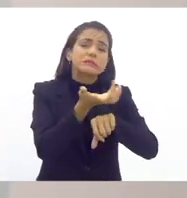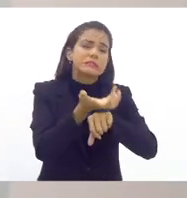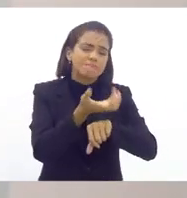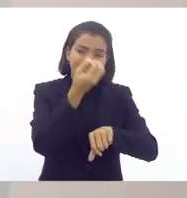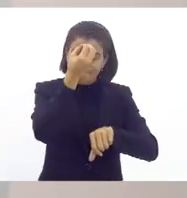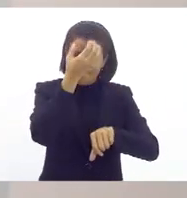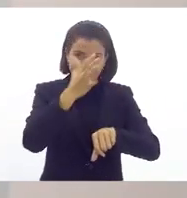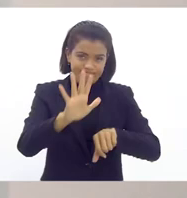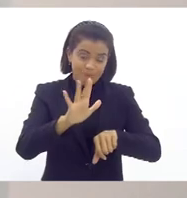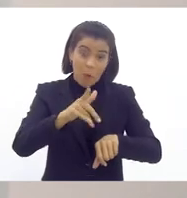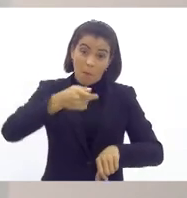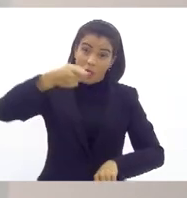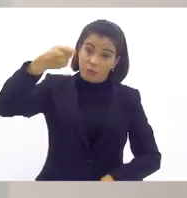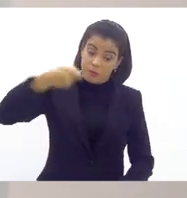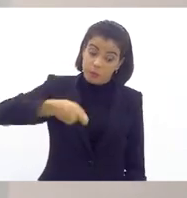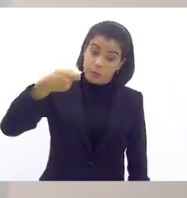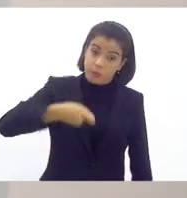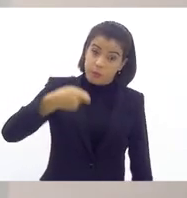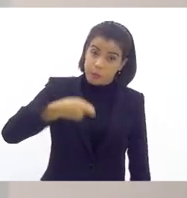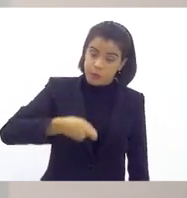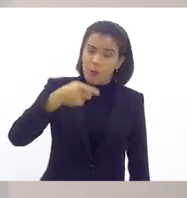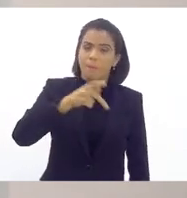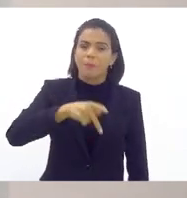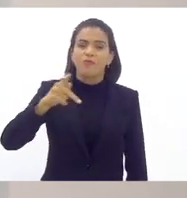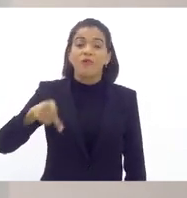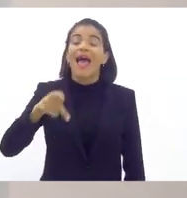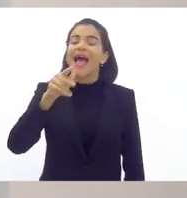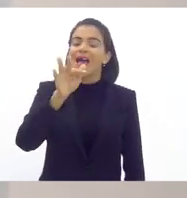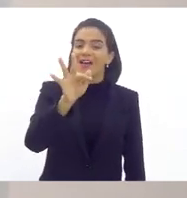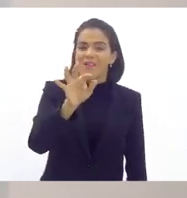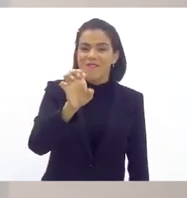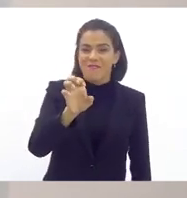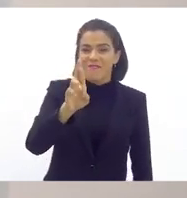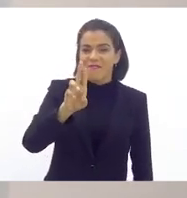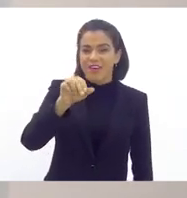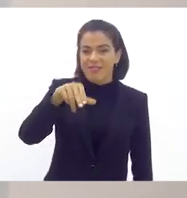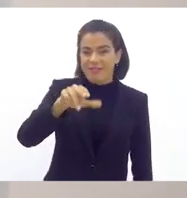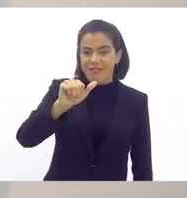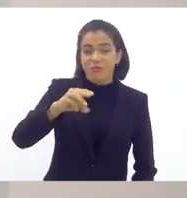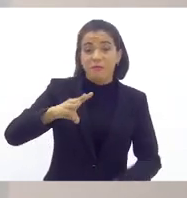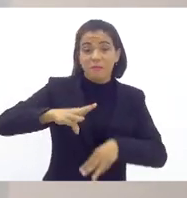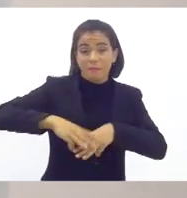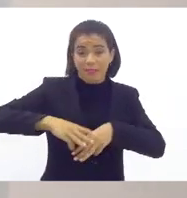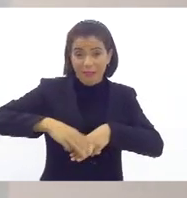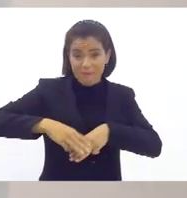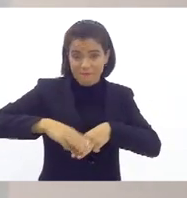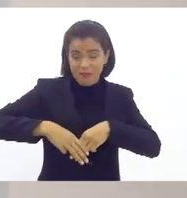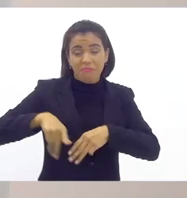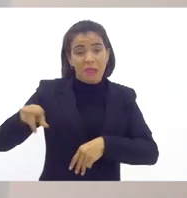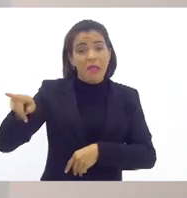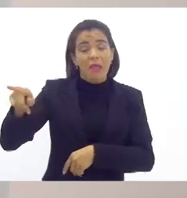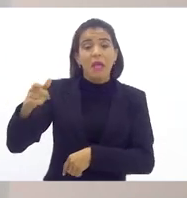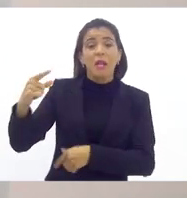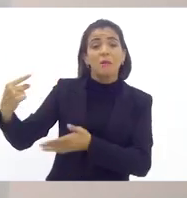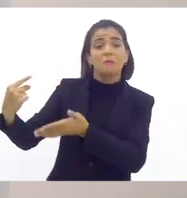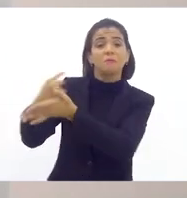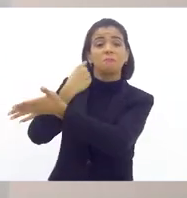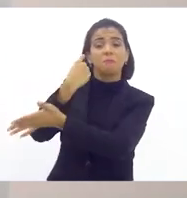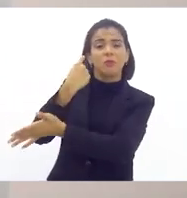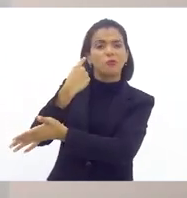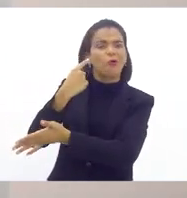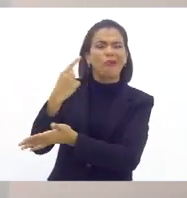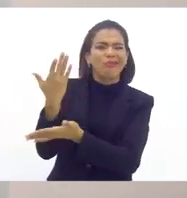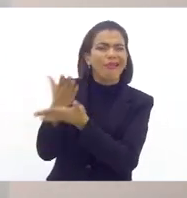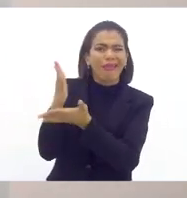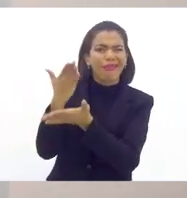falha a memória, era o mais rigoroso, que era o professor Fernando, de matemática, e ele fez uma pergunta que não